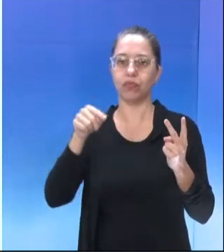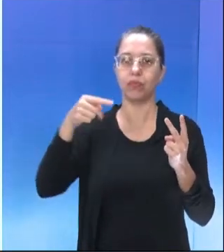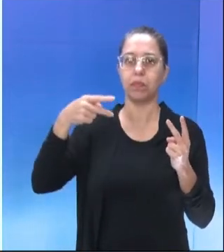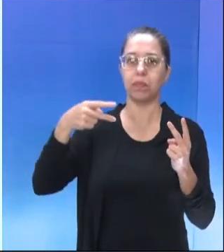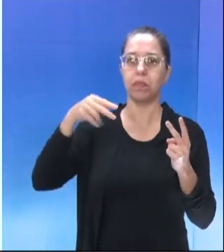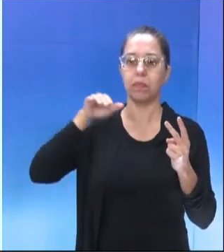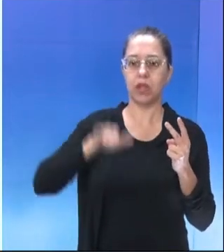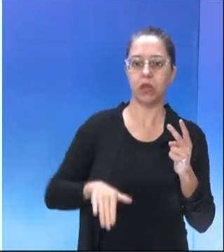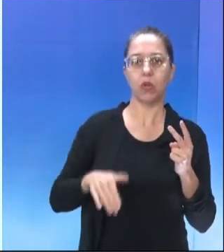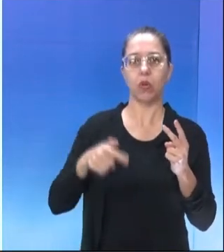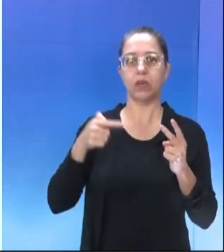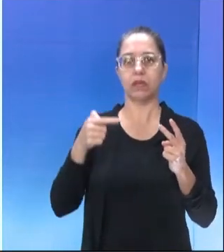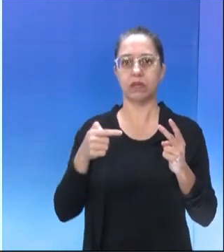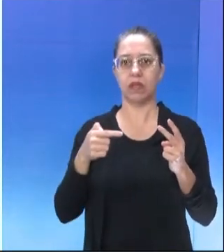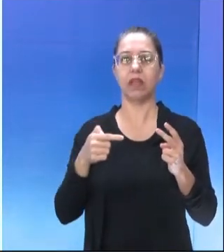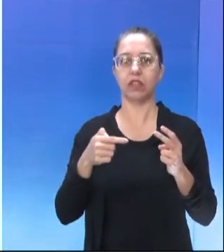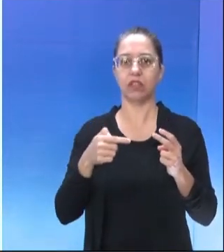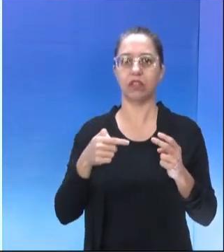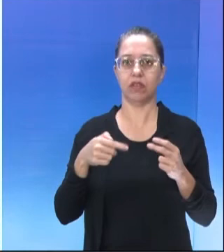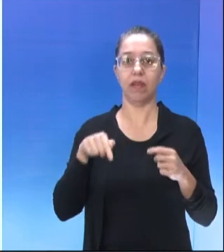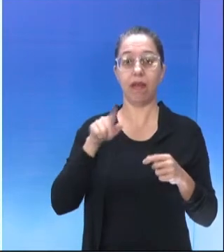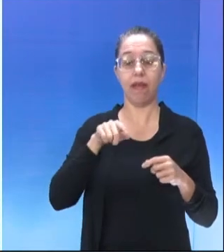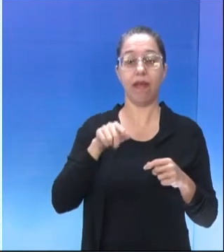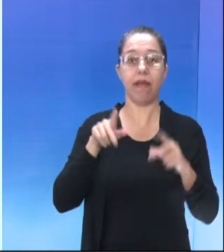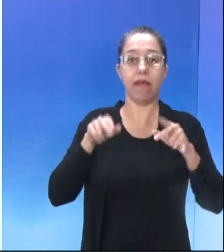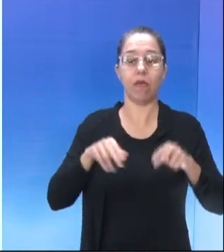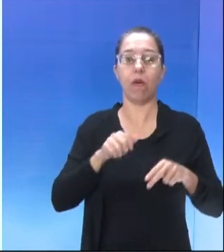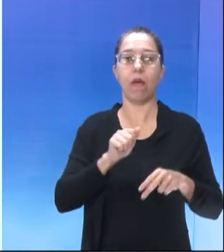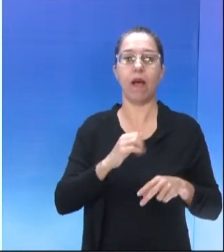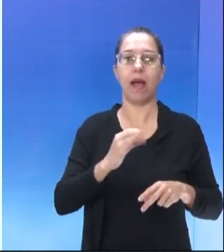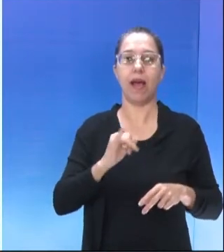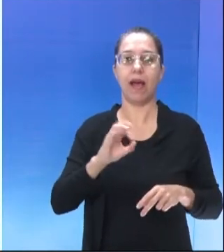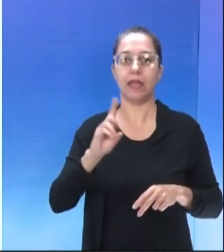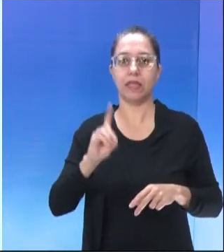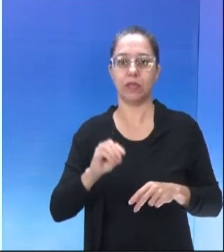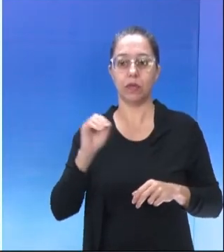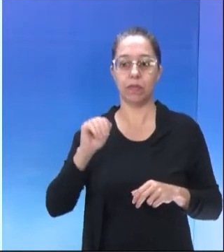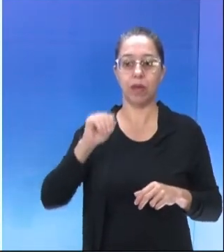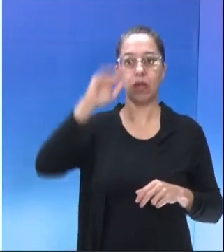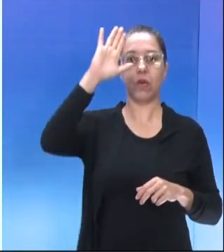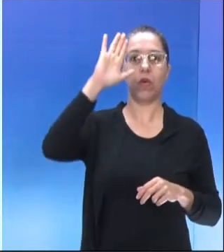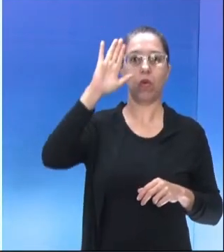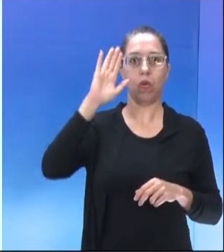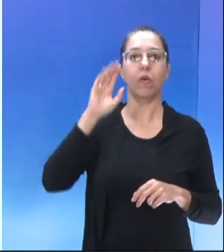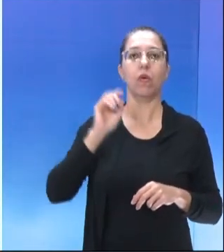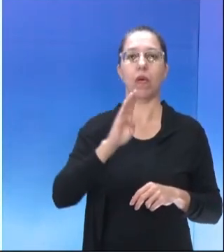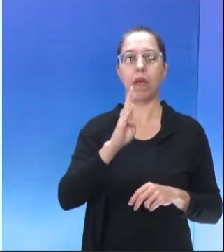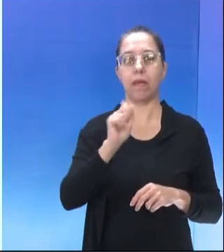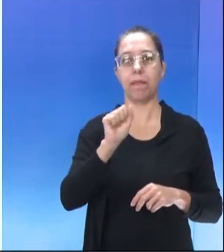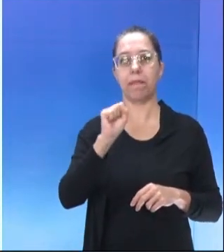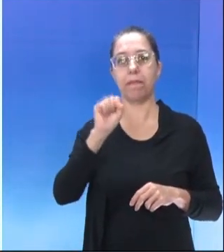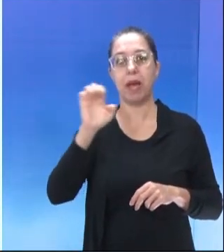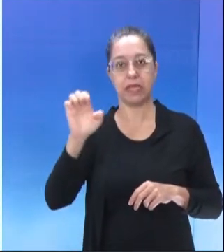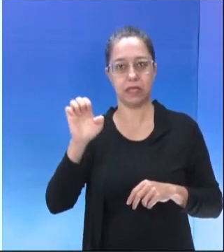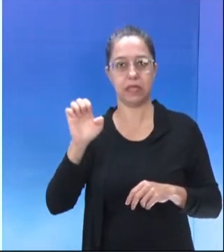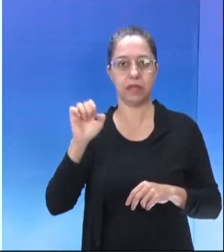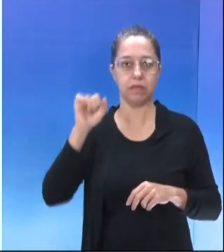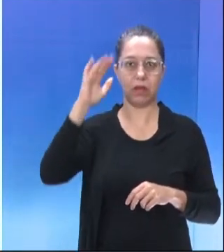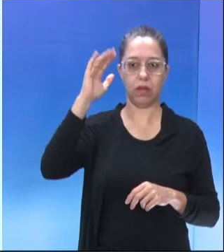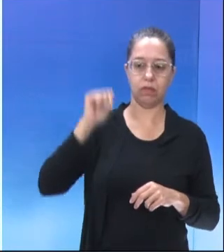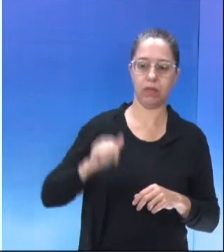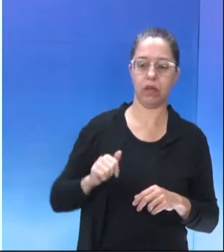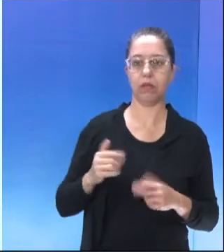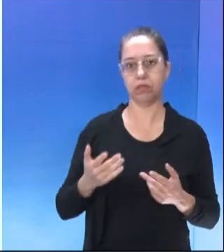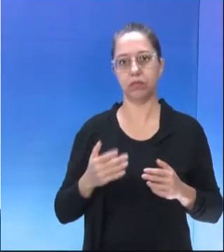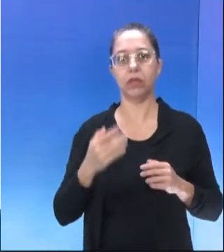valores menores que 7 indicam a solução ácida e os valores maiores que 7 indicam a solução básica. Então,